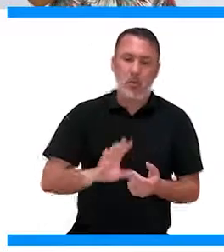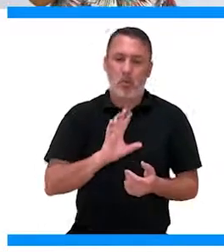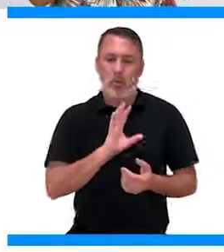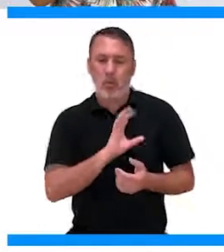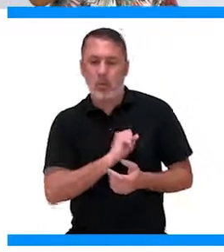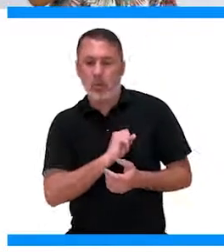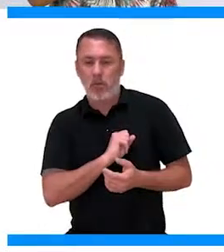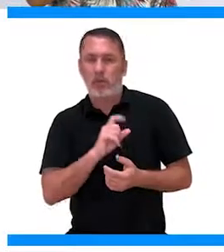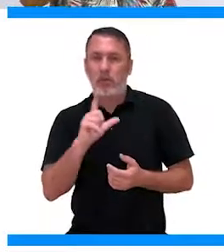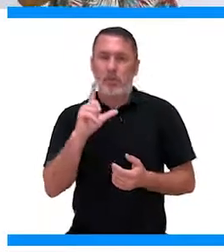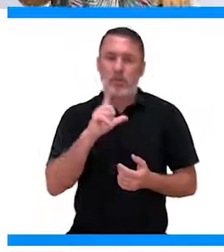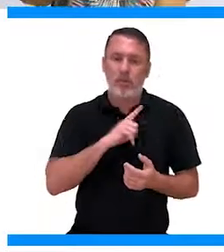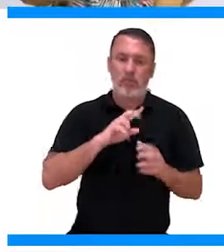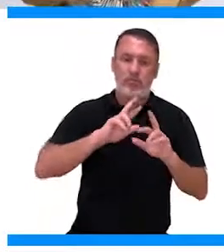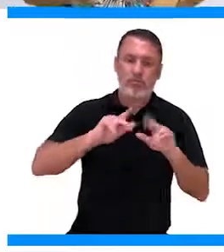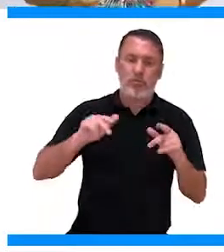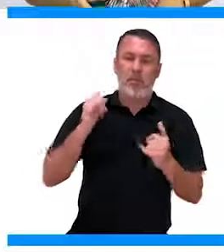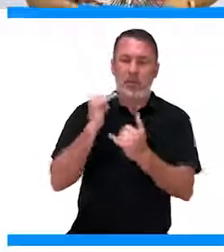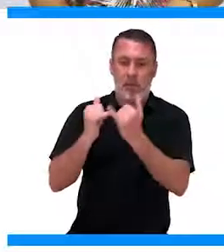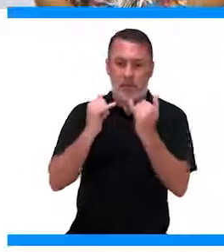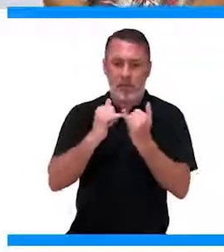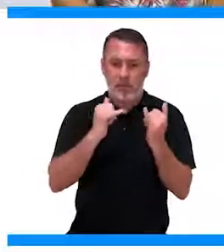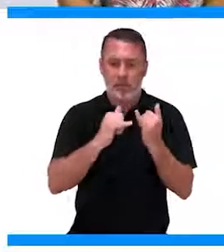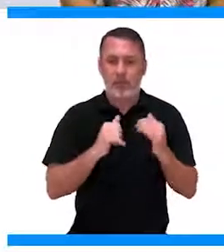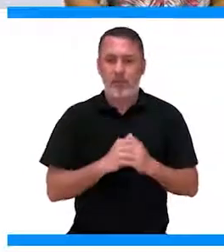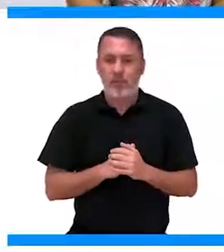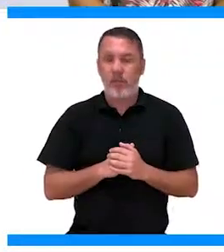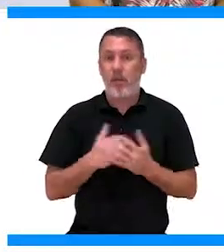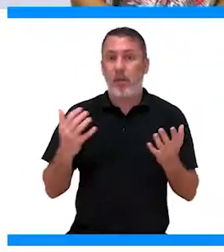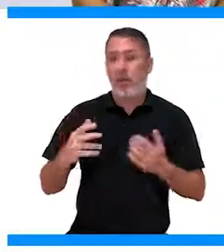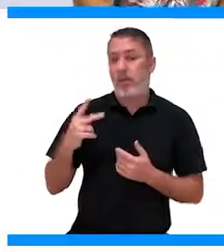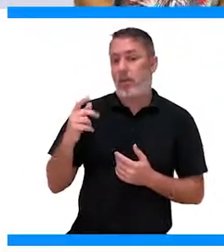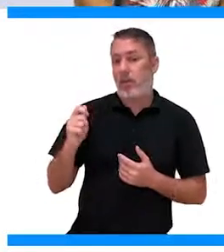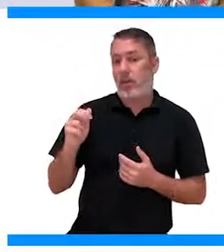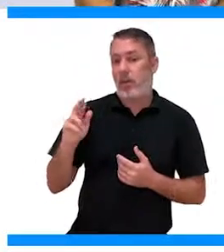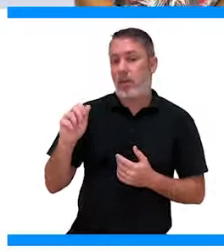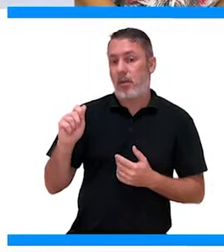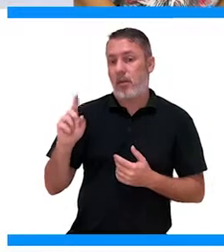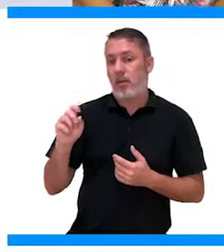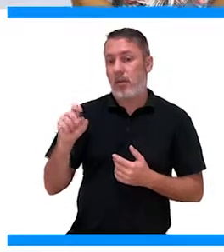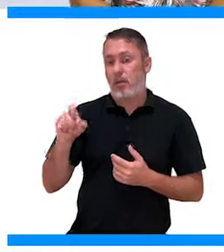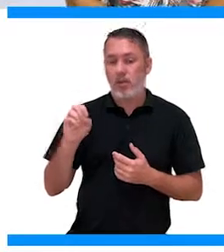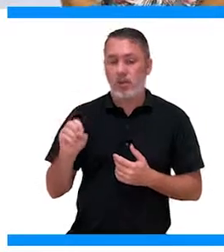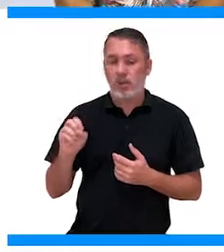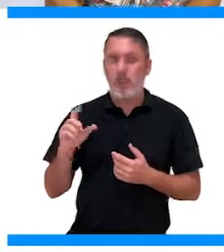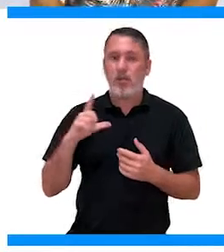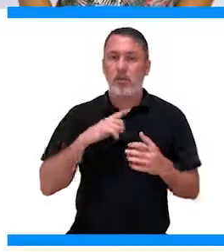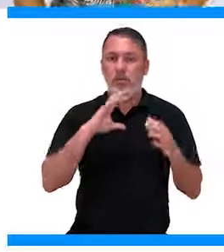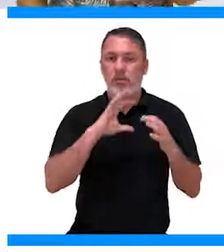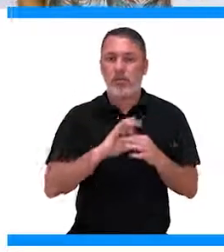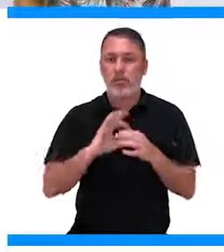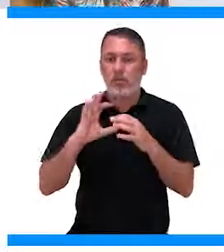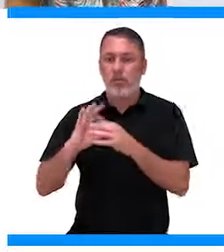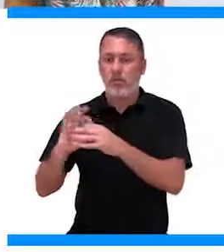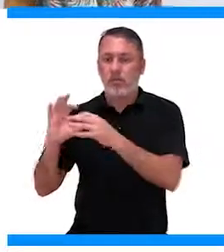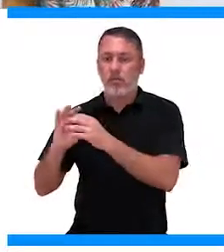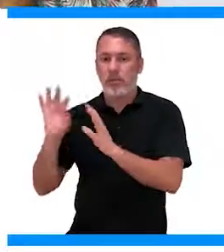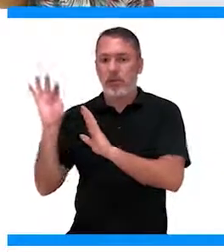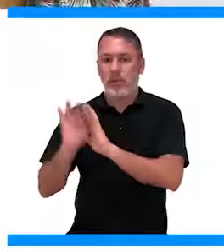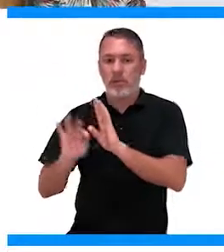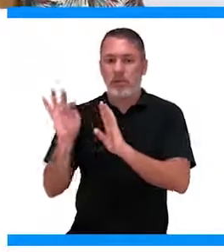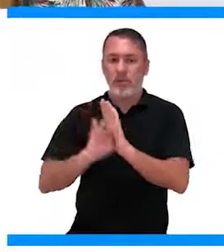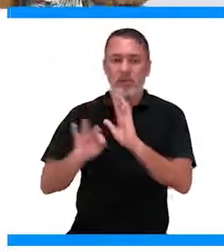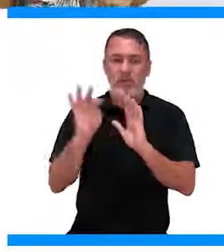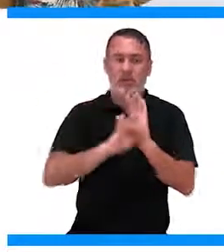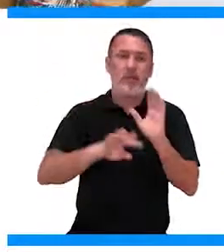e gostar, né? Algo assim mais parecido. O paradoxo, a gente observa a associação de termos